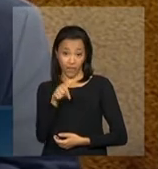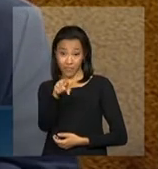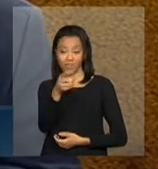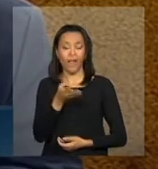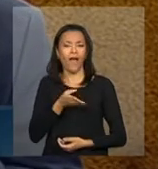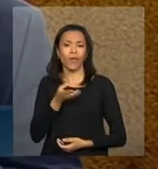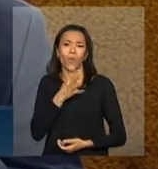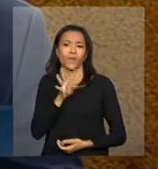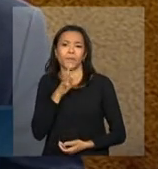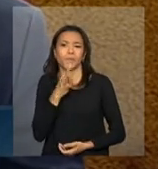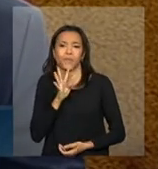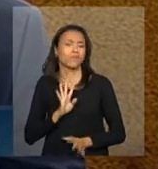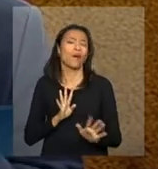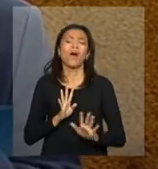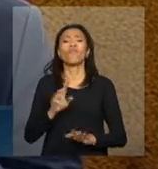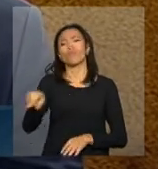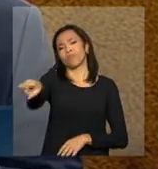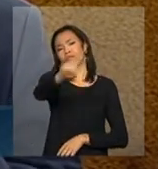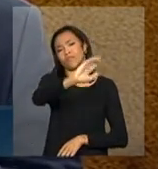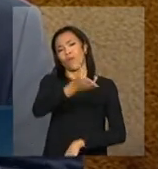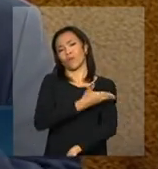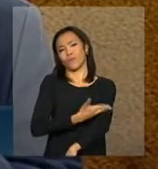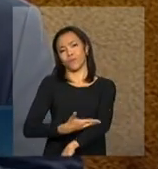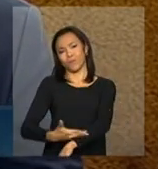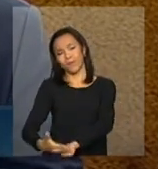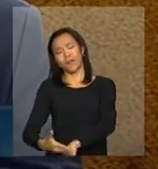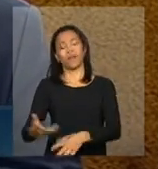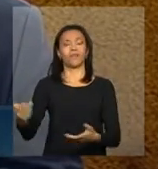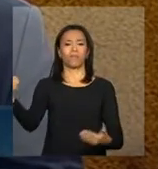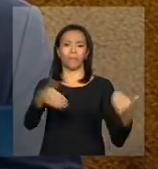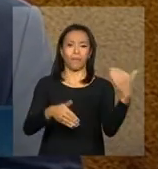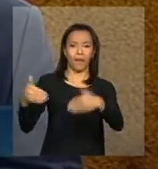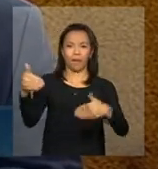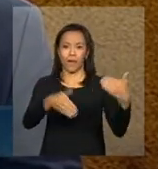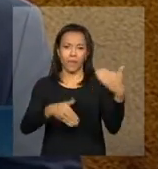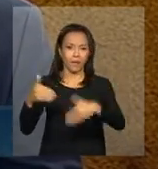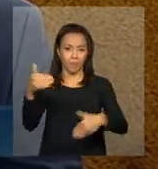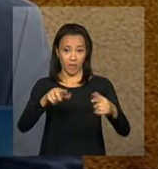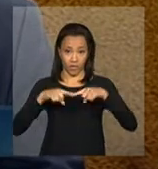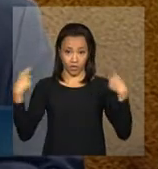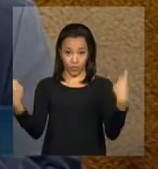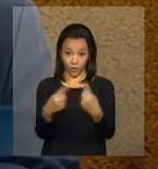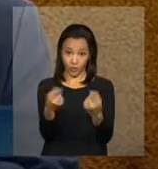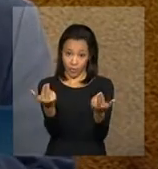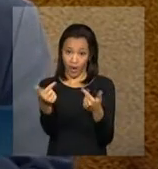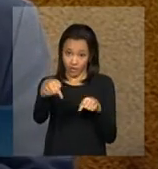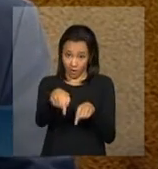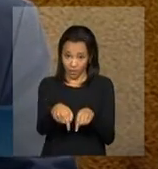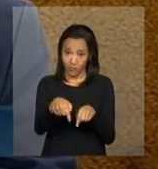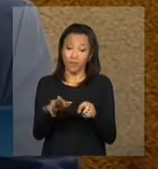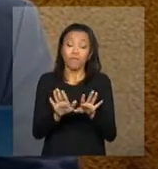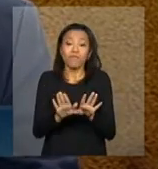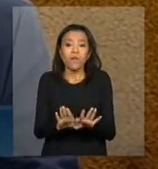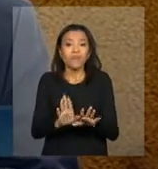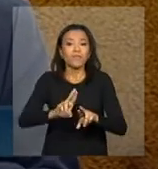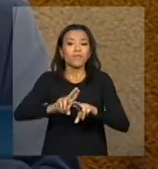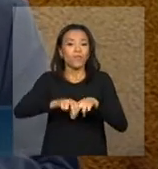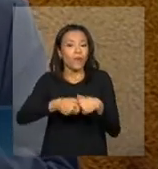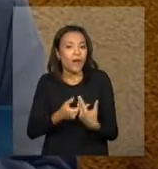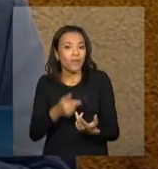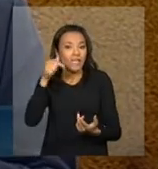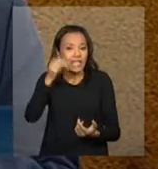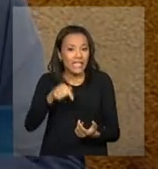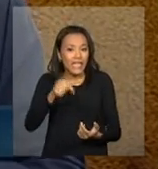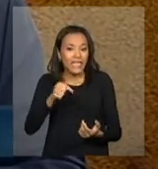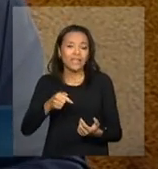novidade para quem já está acostumado a fazer, a realizar ou a participar de audiências públicas. Mas, por conta desse processo ser